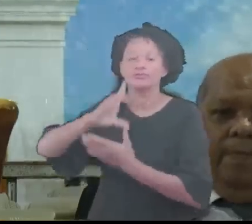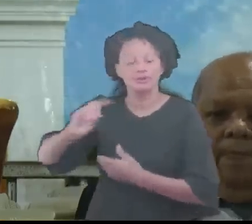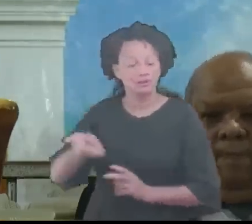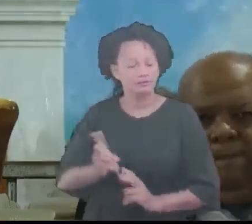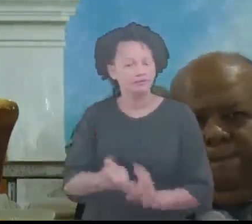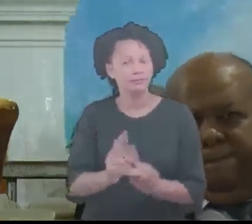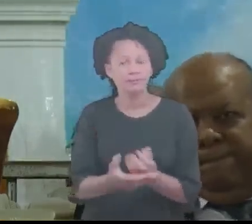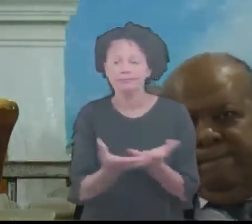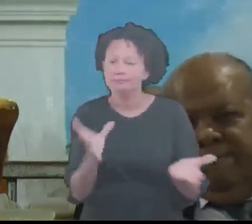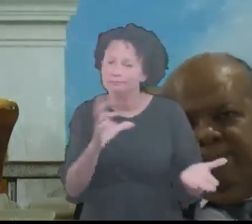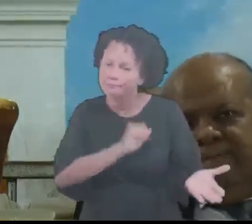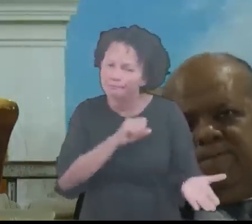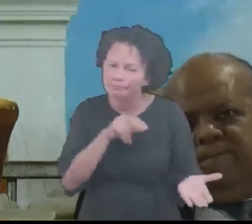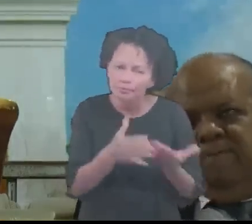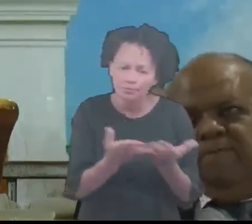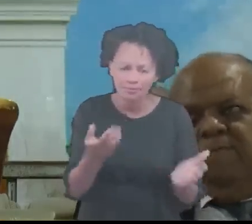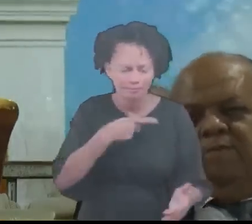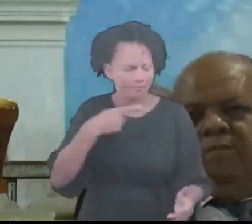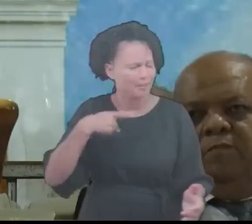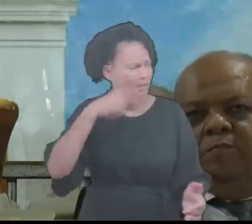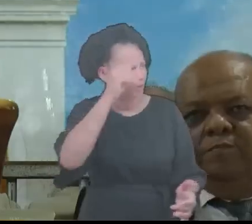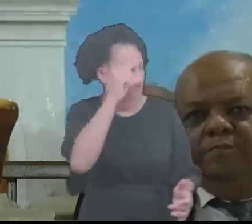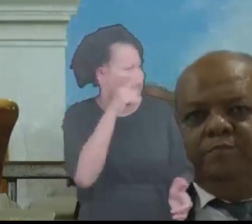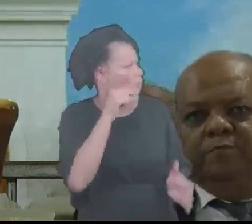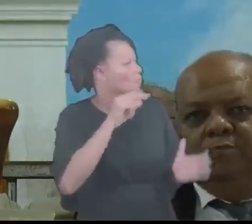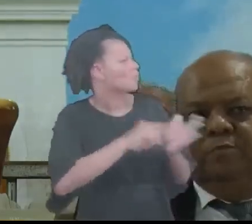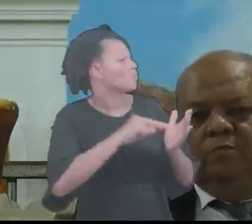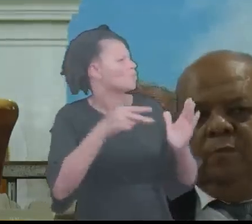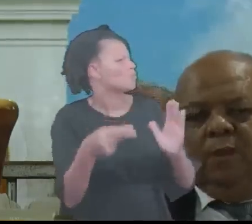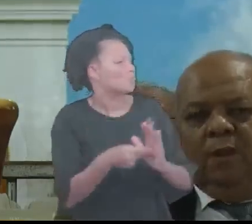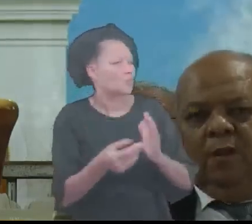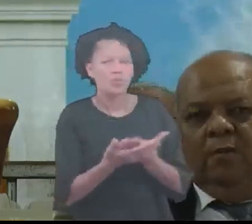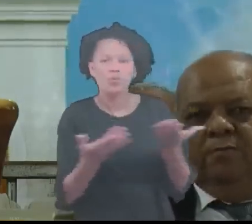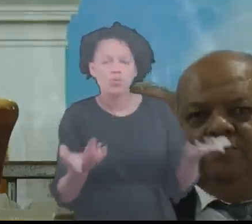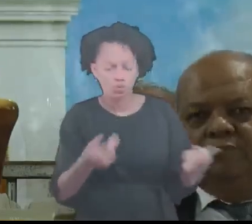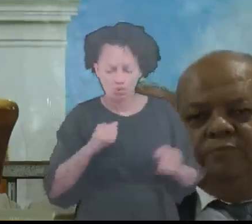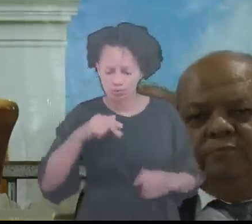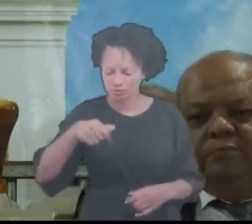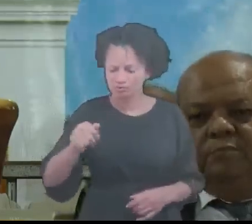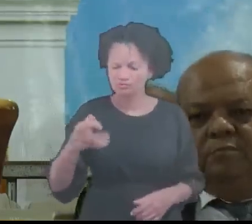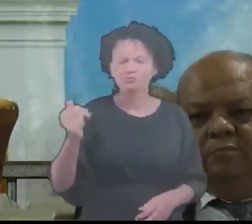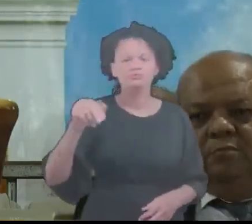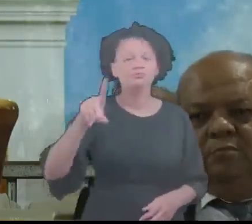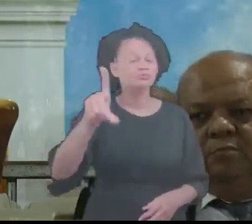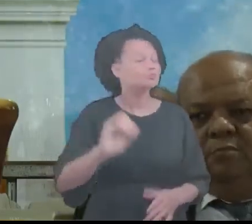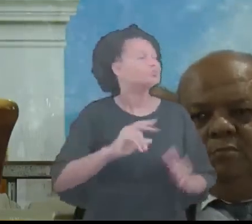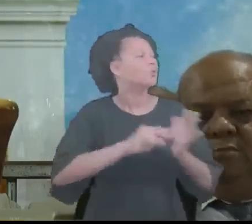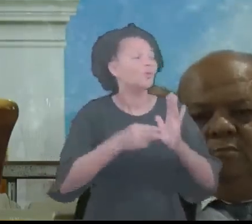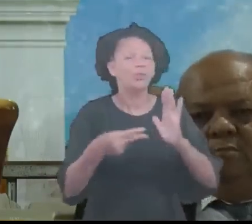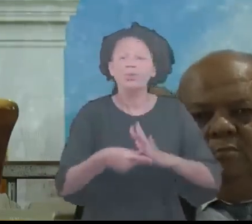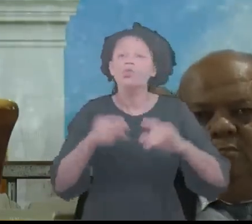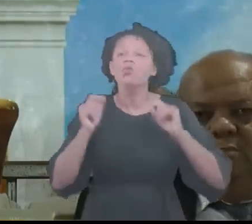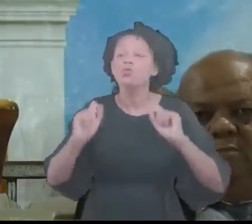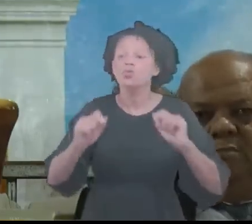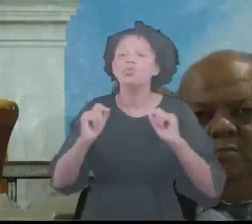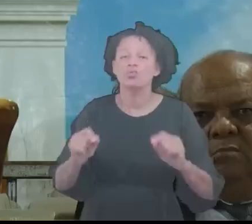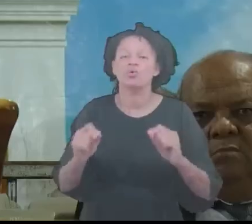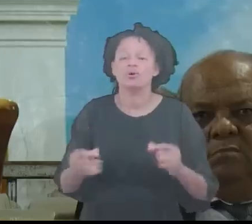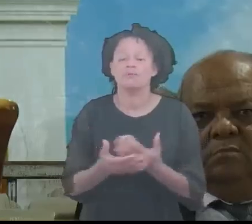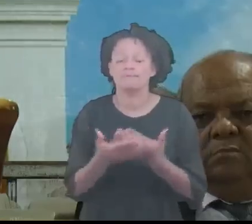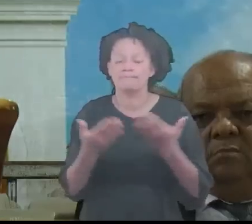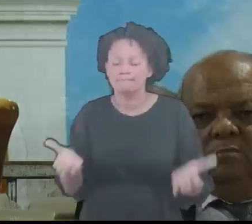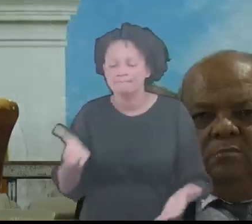Meus amados irmãos, pastor Isoldo, o que é que significa o nardo? O nardo significa o